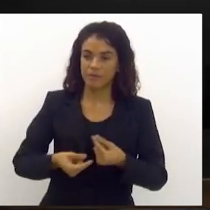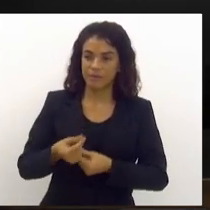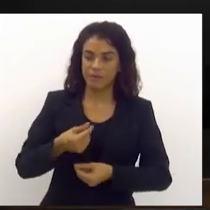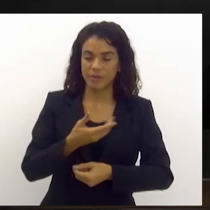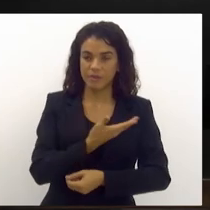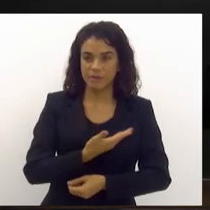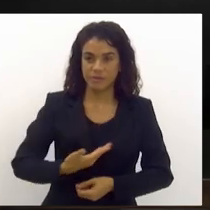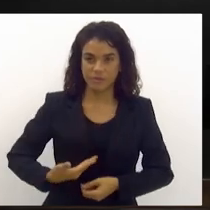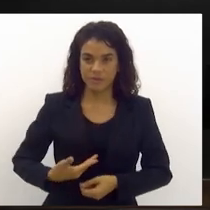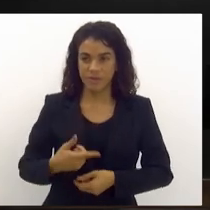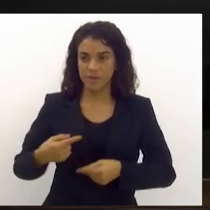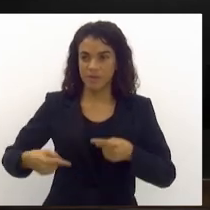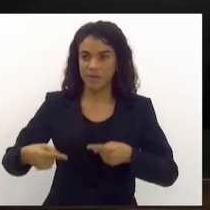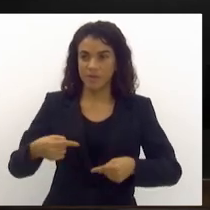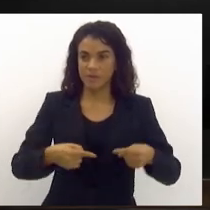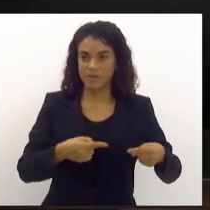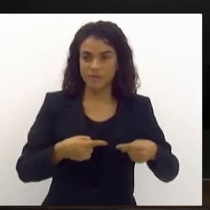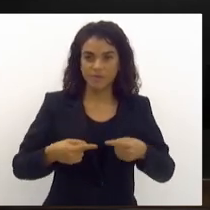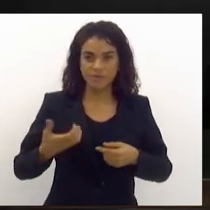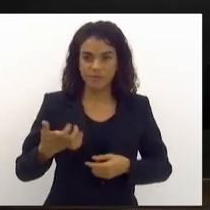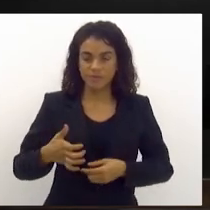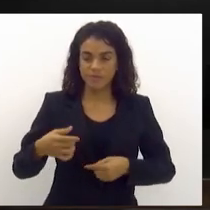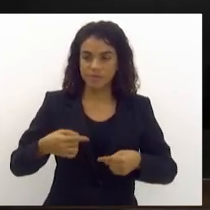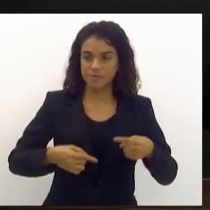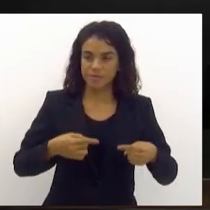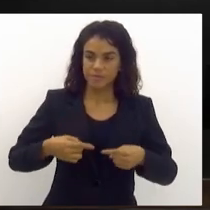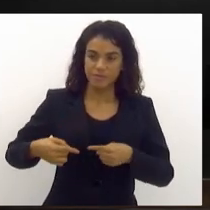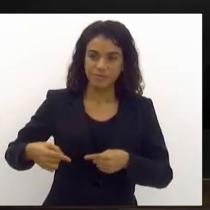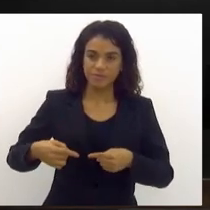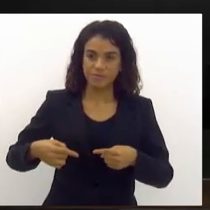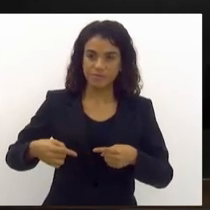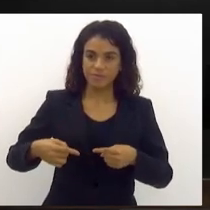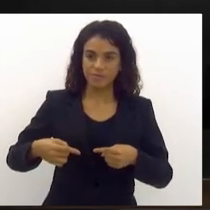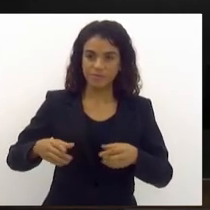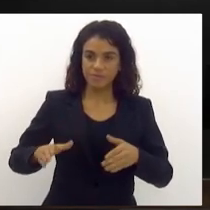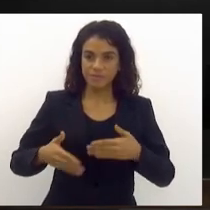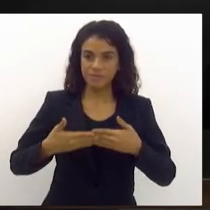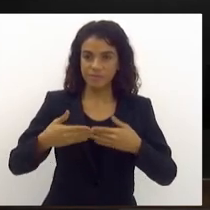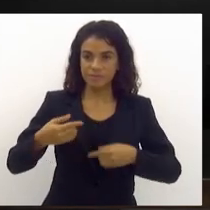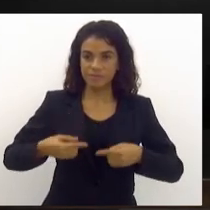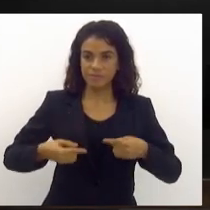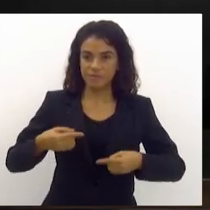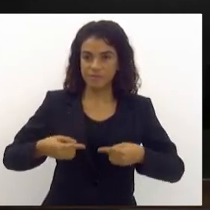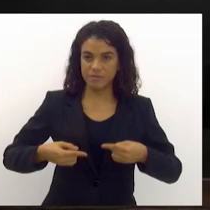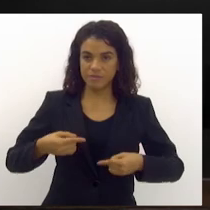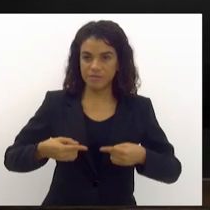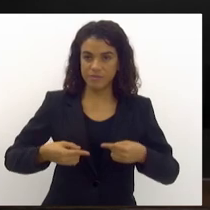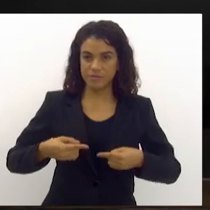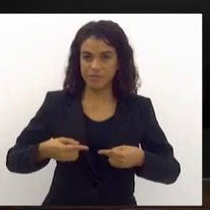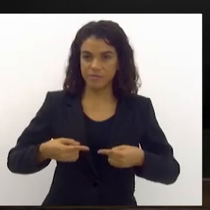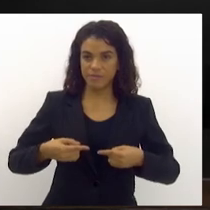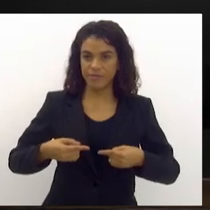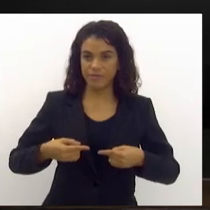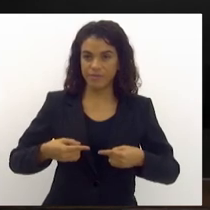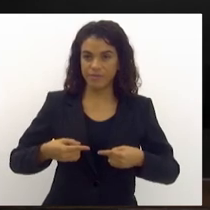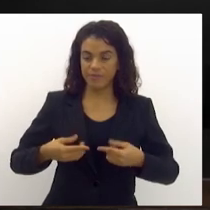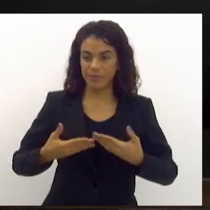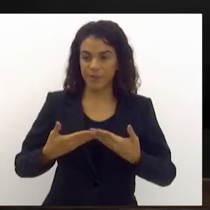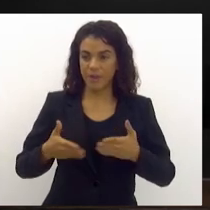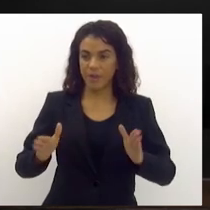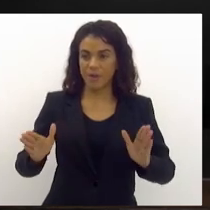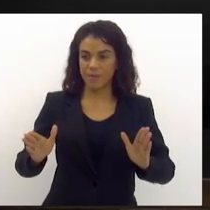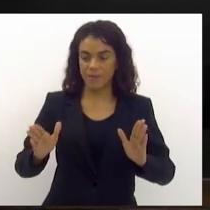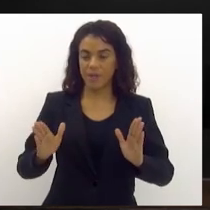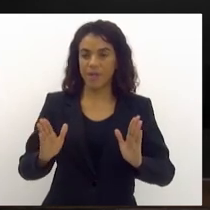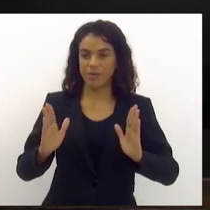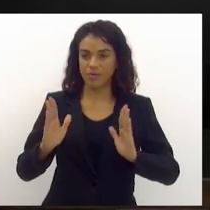públicas. Em discussão, não havendo quem queira discutir, encerrada a discussão. Está